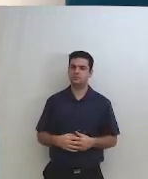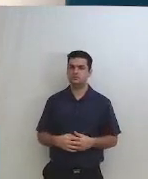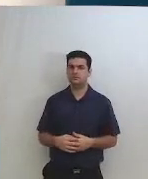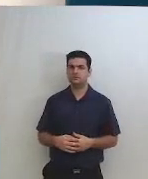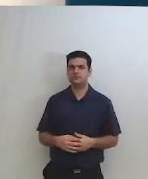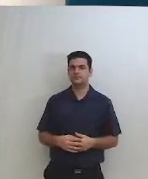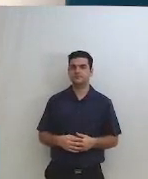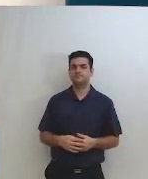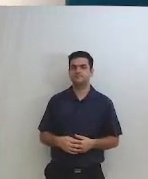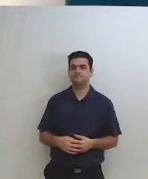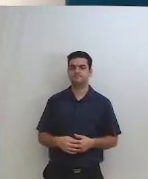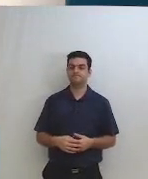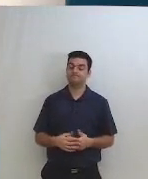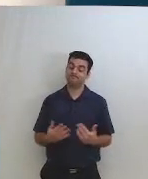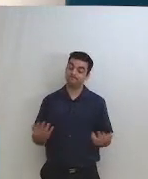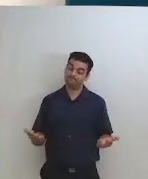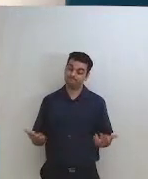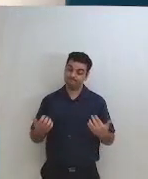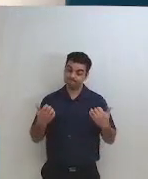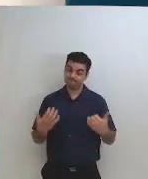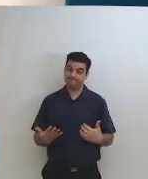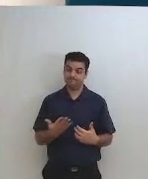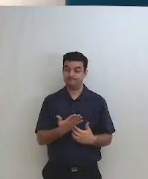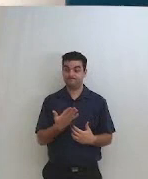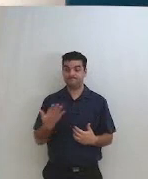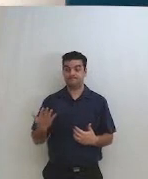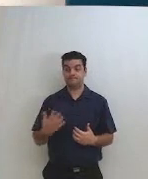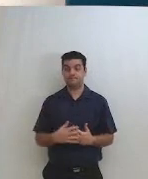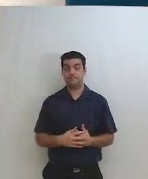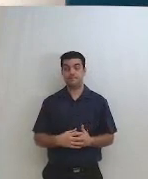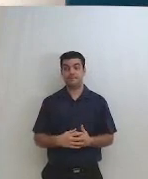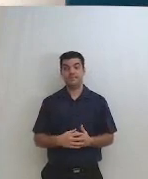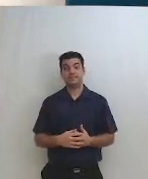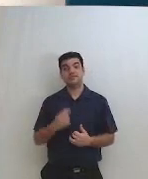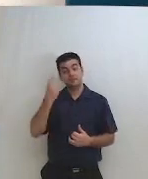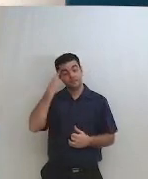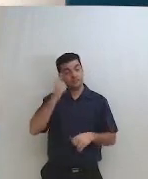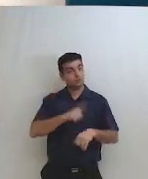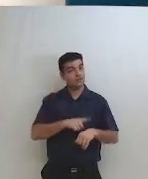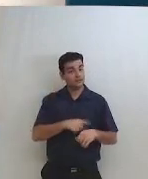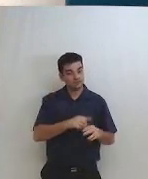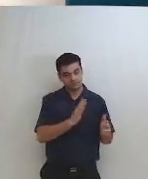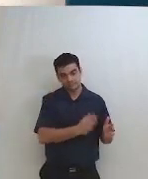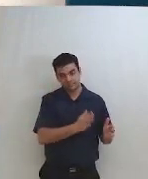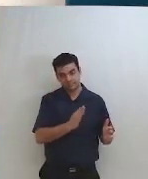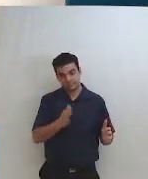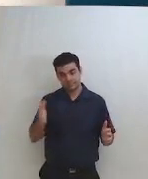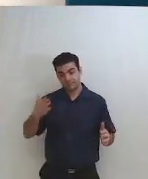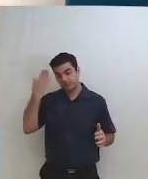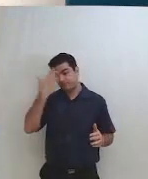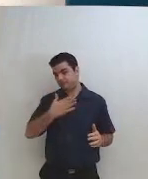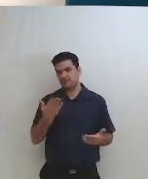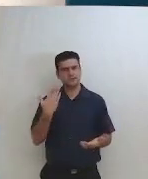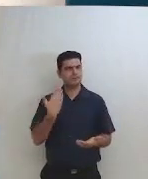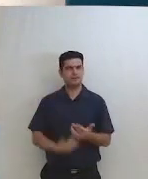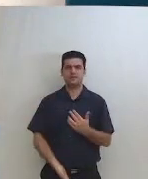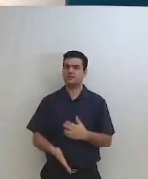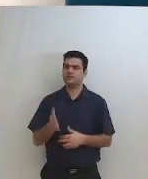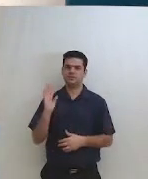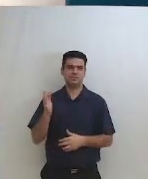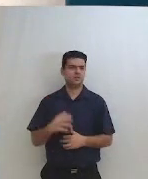Ministros, a cronologia existencial da prova se esfacelou. Não